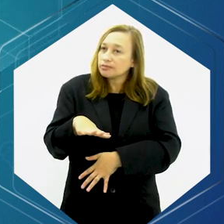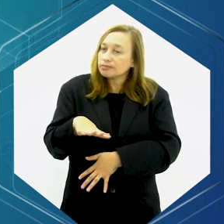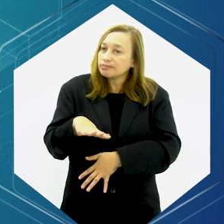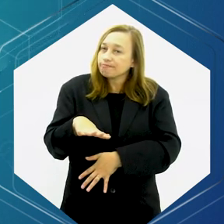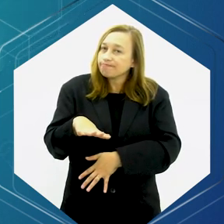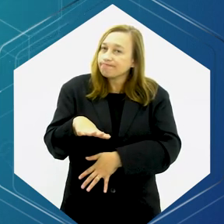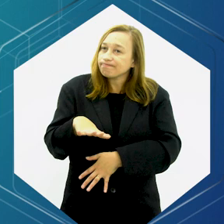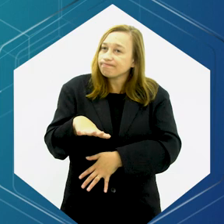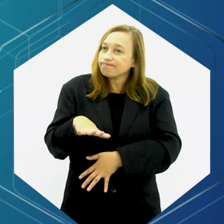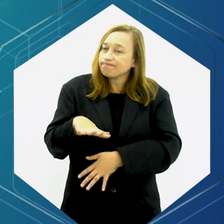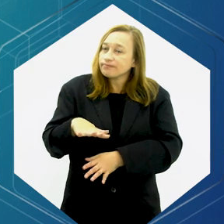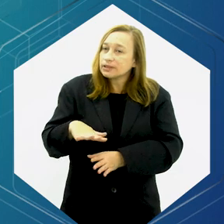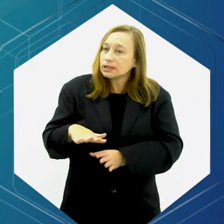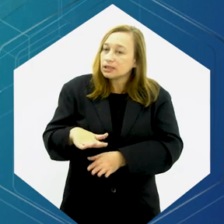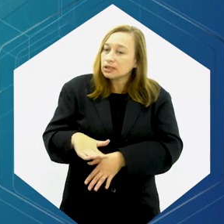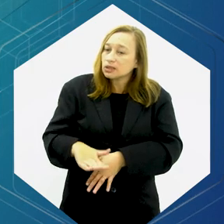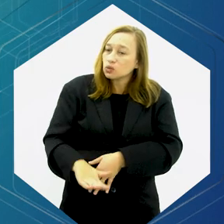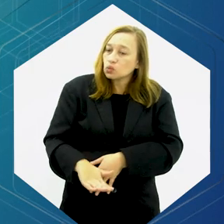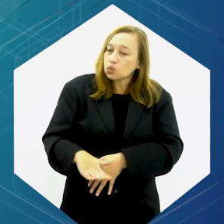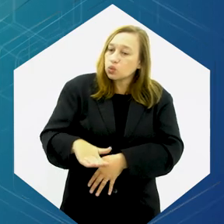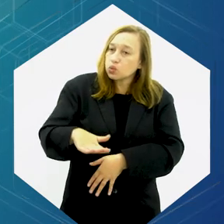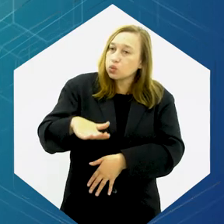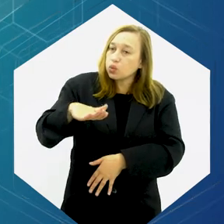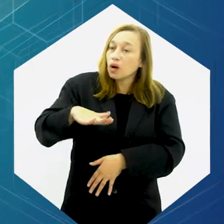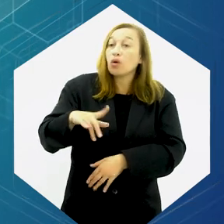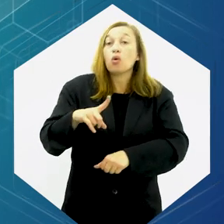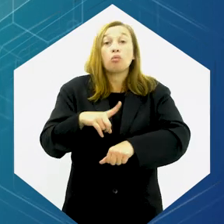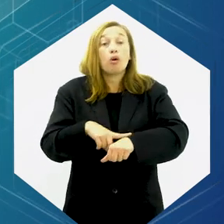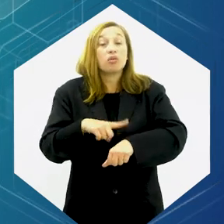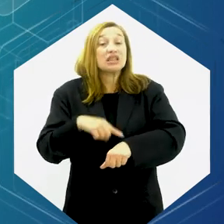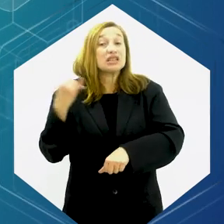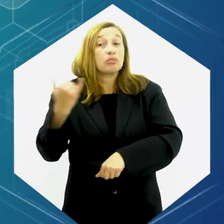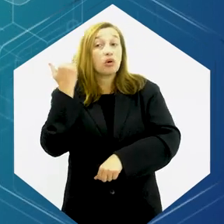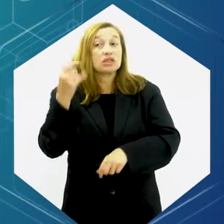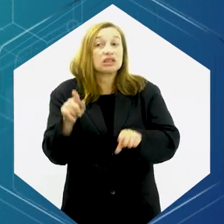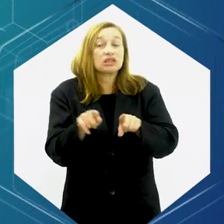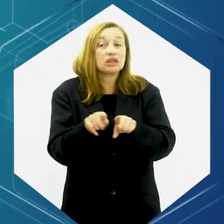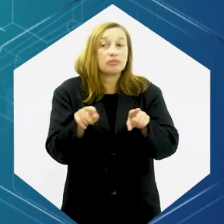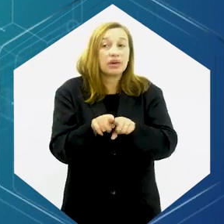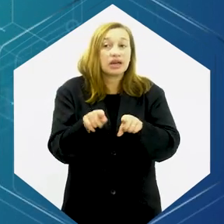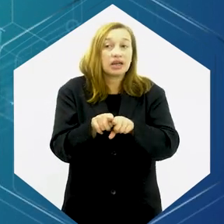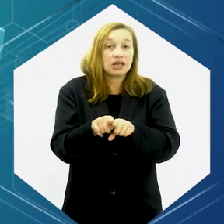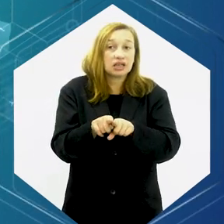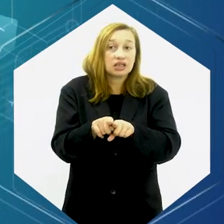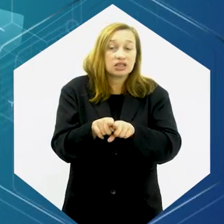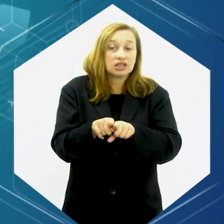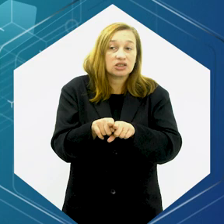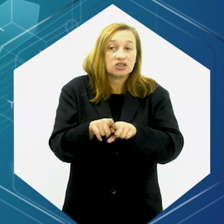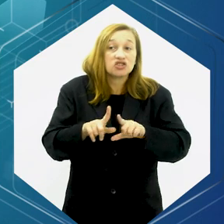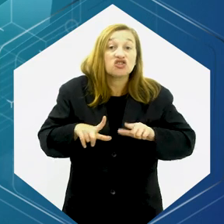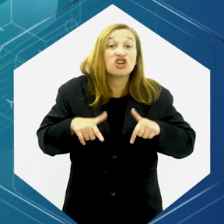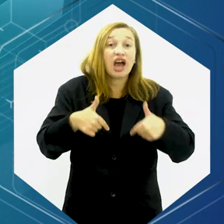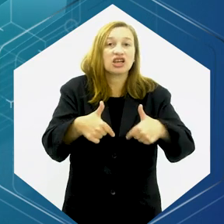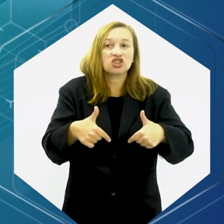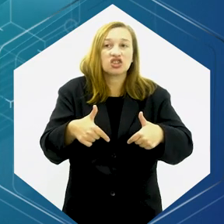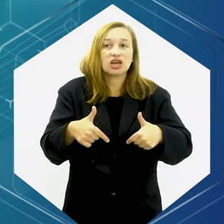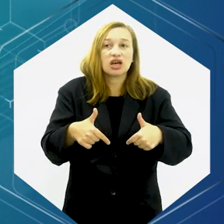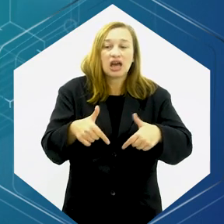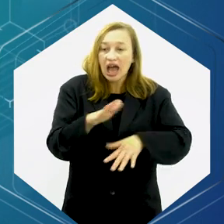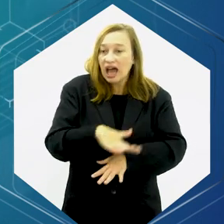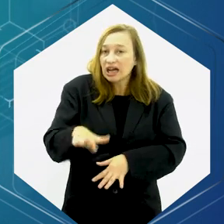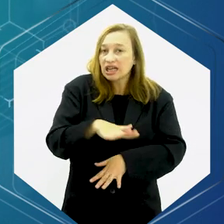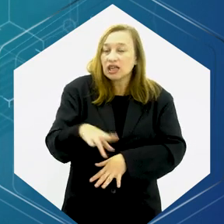estirão do crescimento né é um momento também importante de intervenção